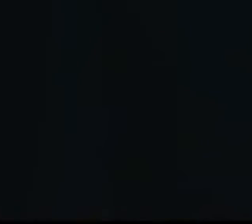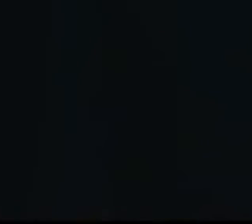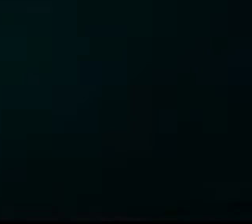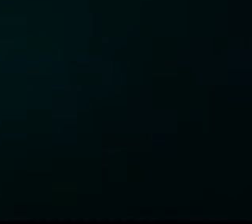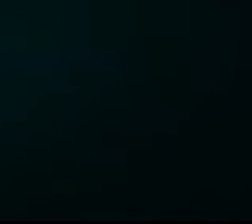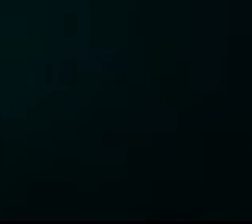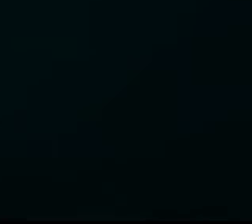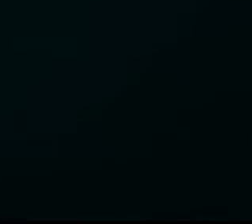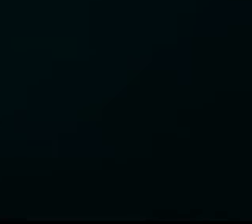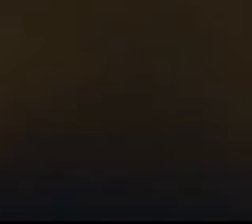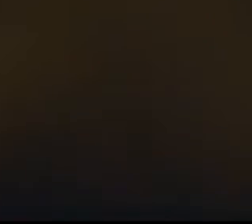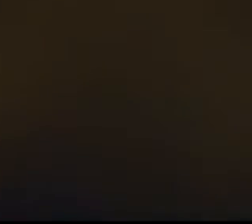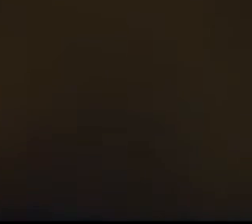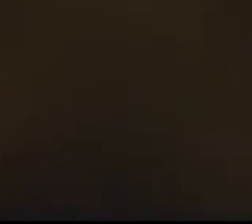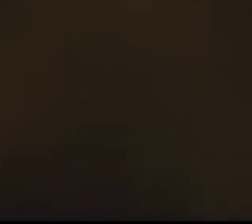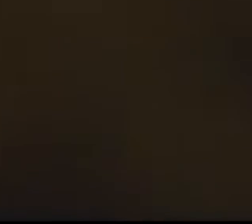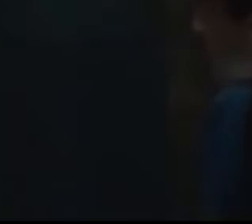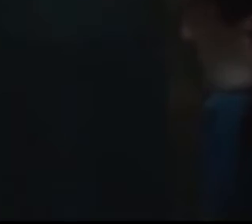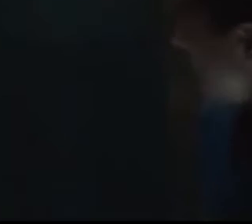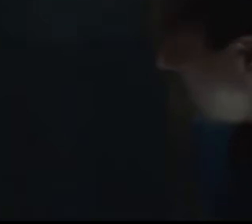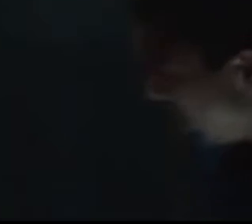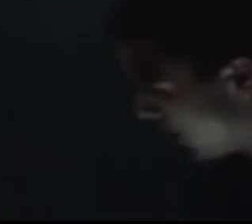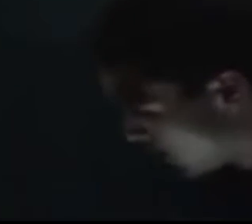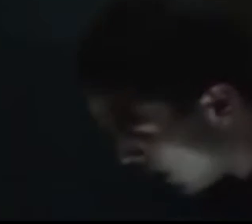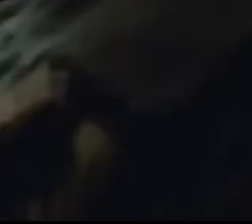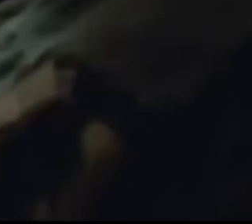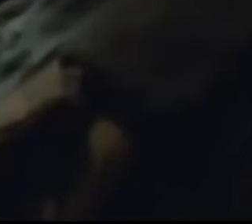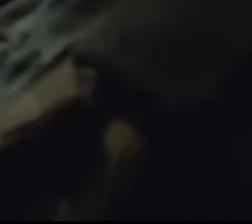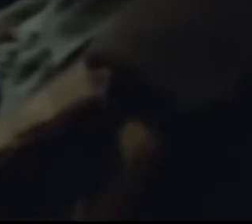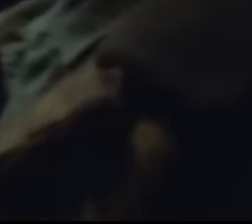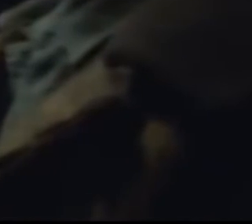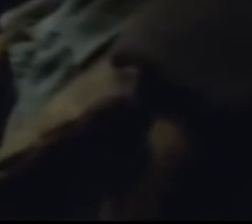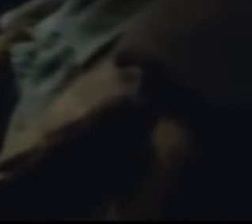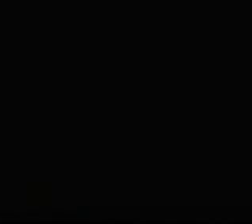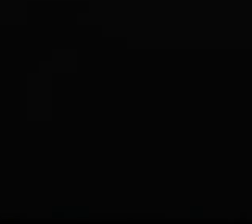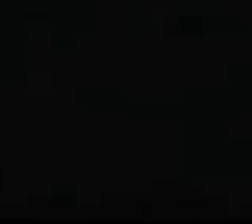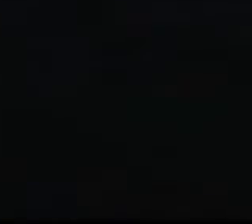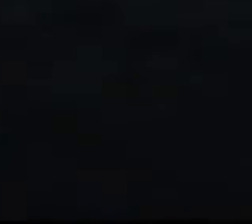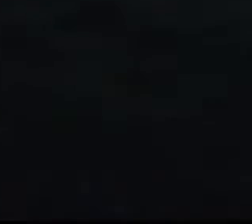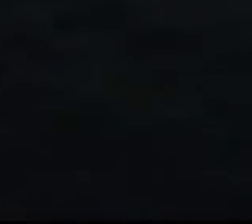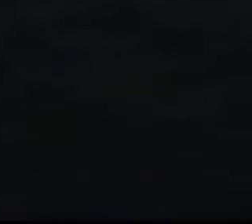They will try again. But trust me, they will.